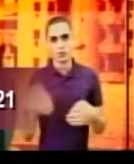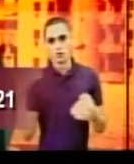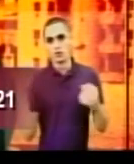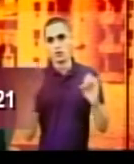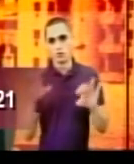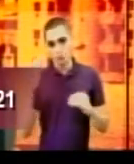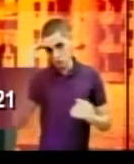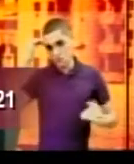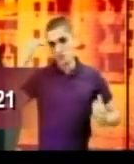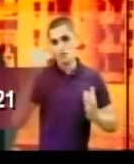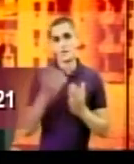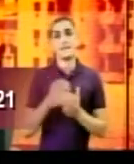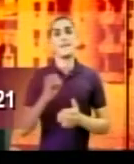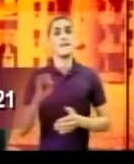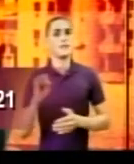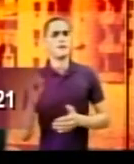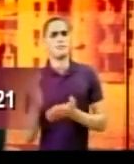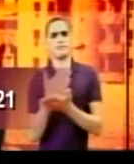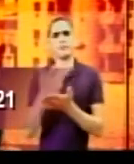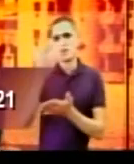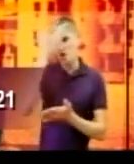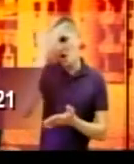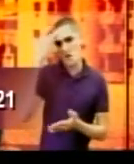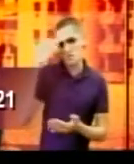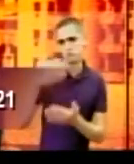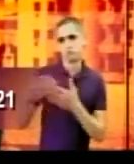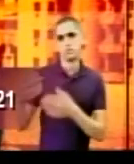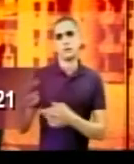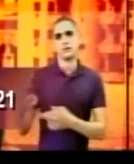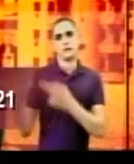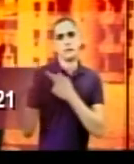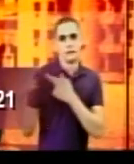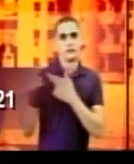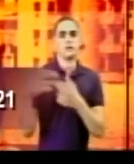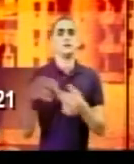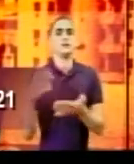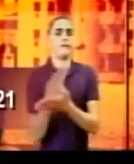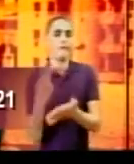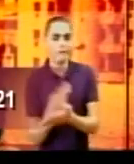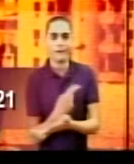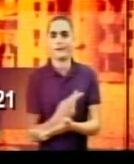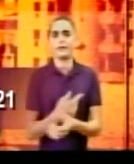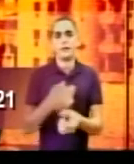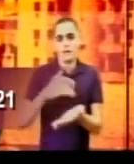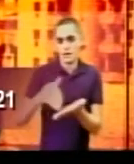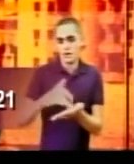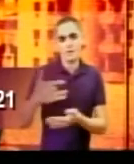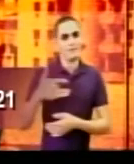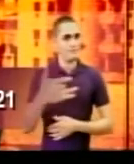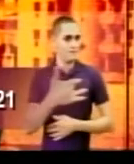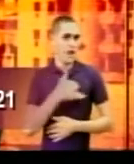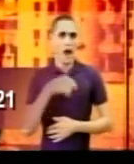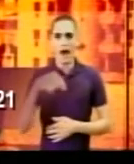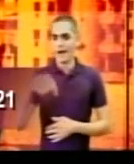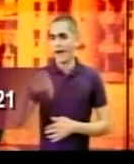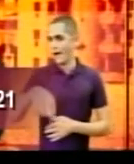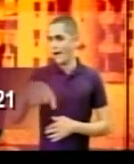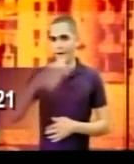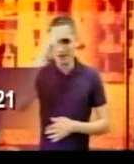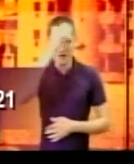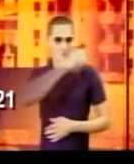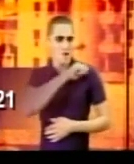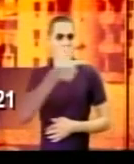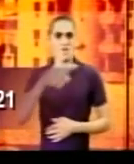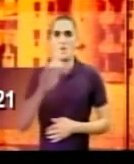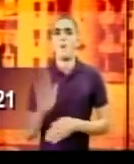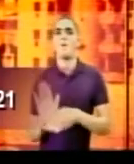é a Secretaria de Saúde de São José do Rio Preto. Aqui não haverá carteirada. Aqui